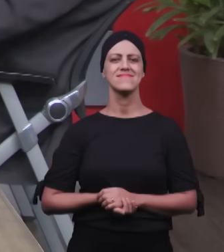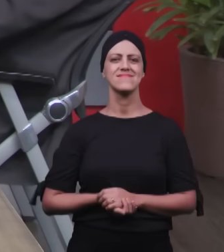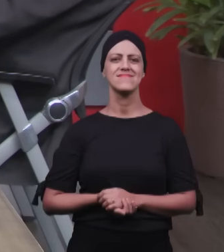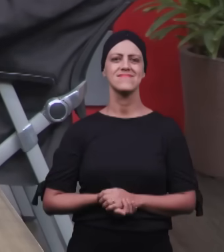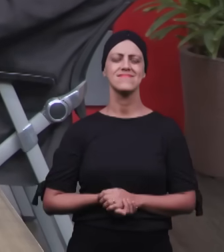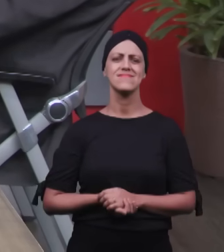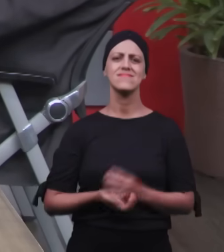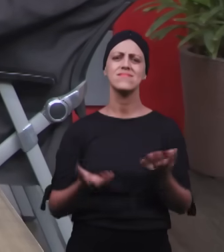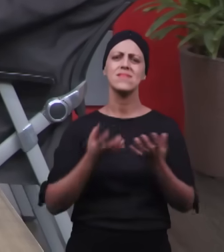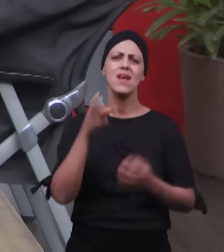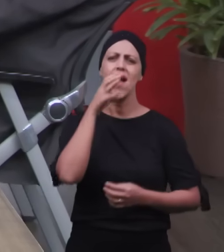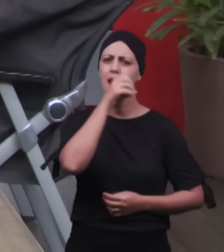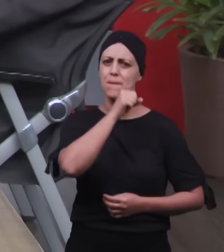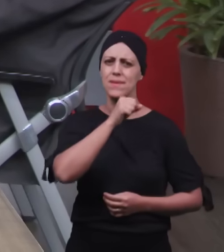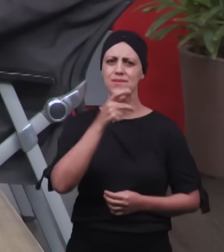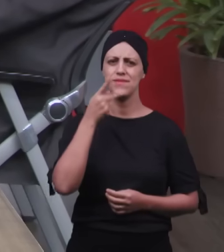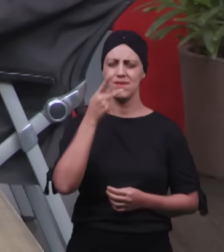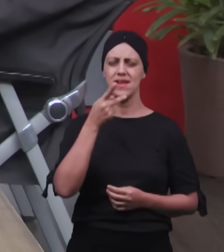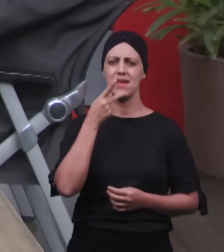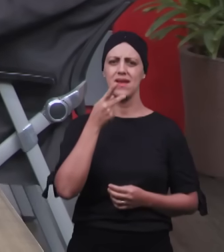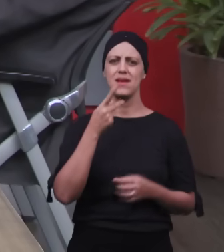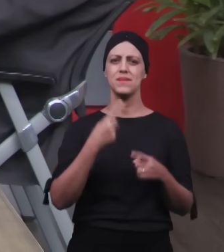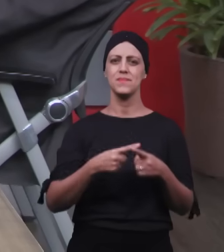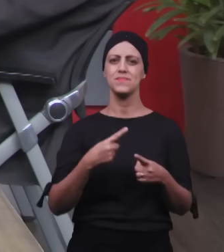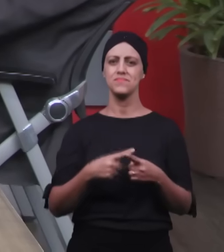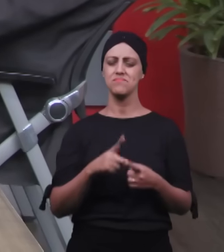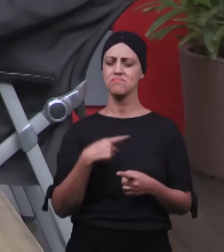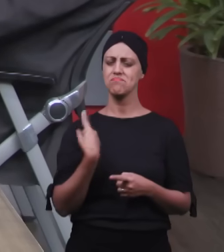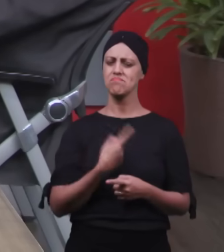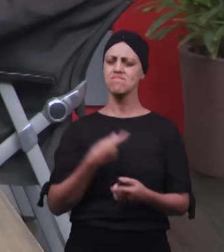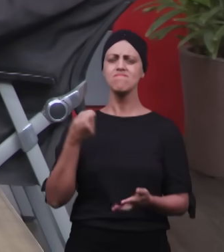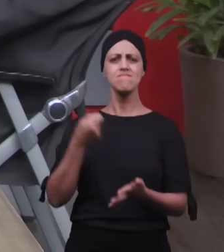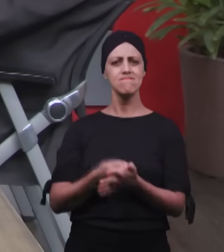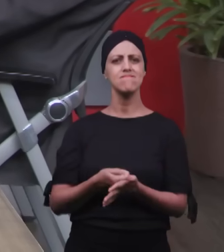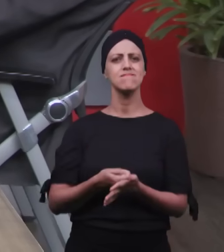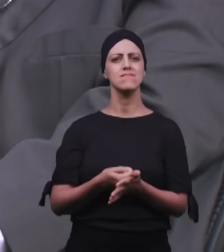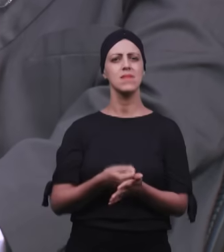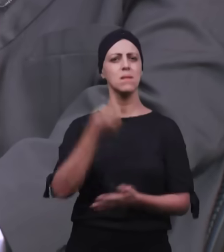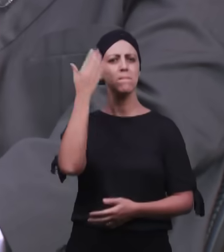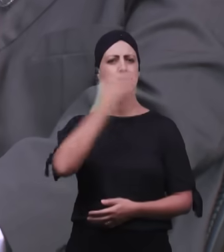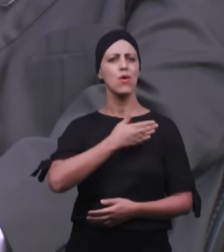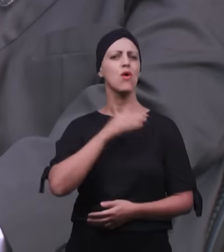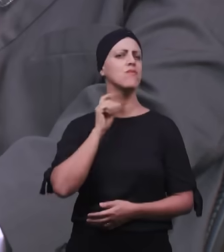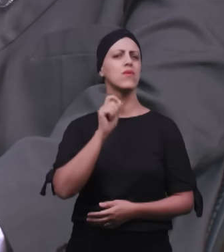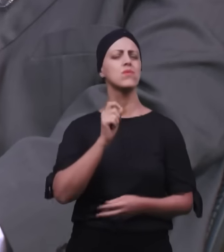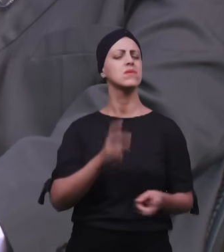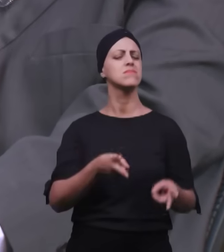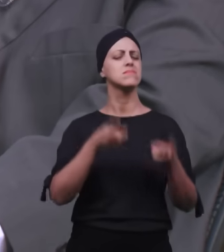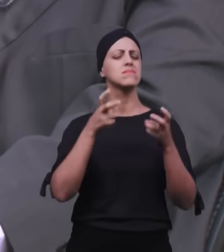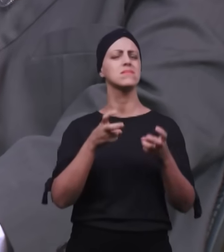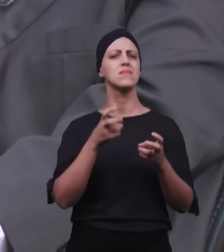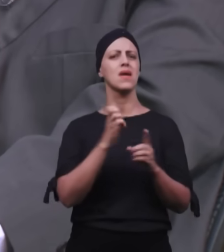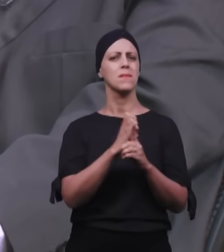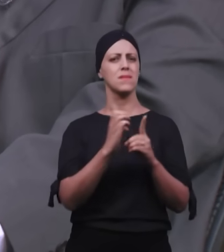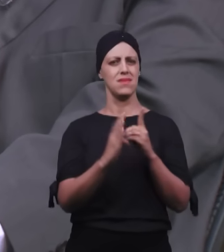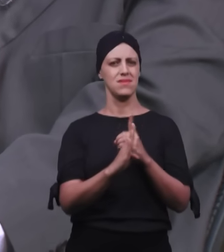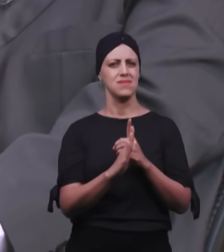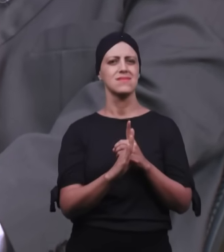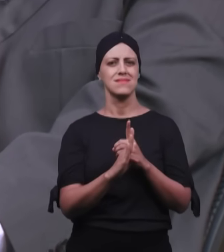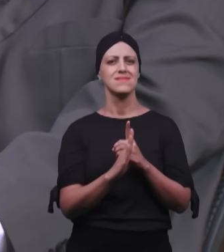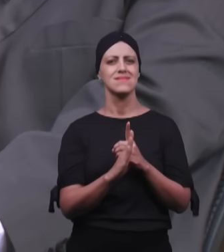queria só né Isso só confirma o que nós temos visto nas escolas bíblicas dominical